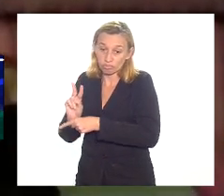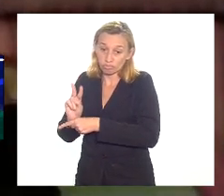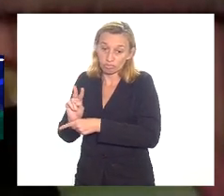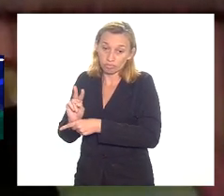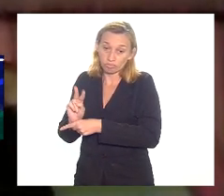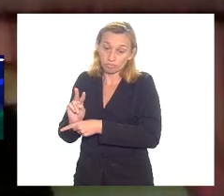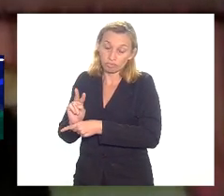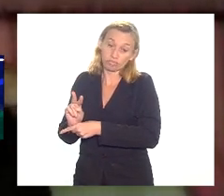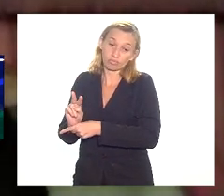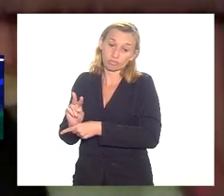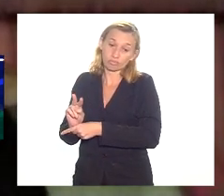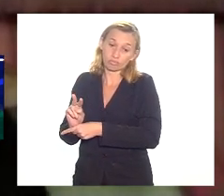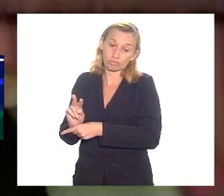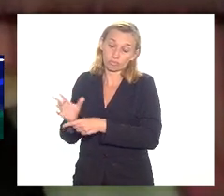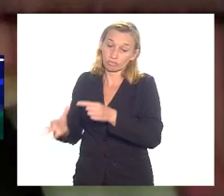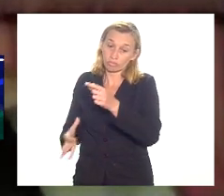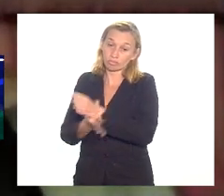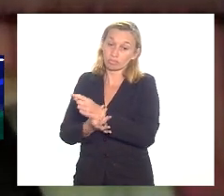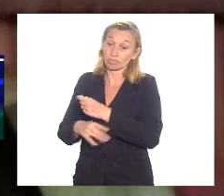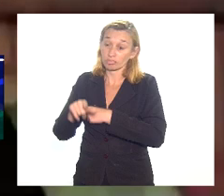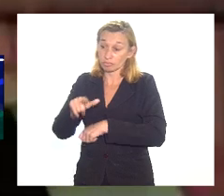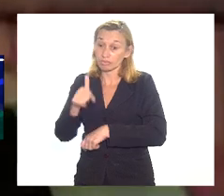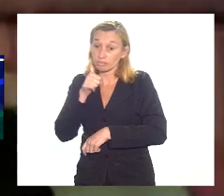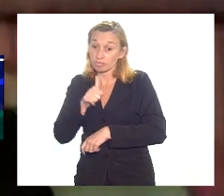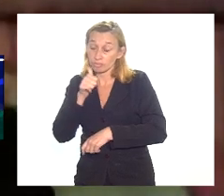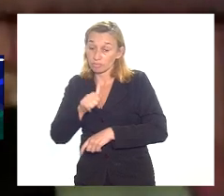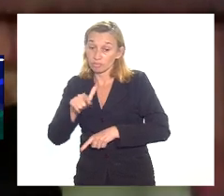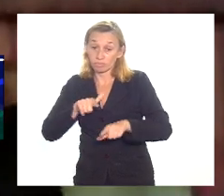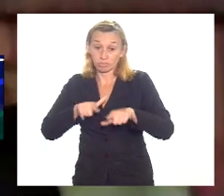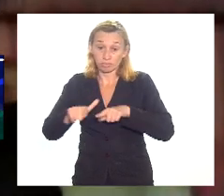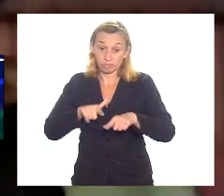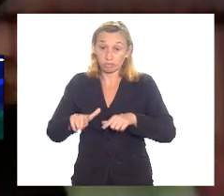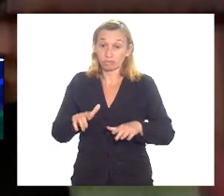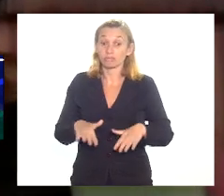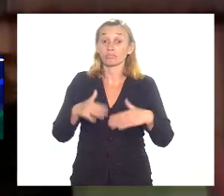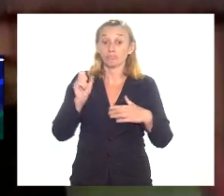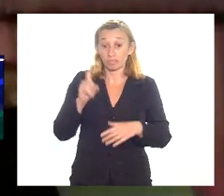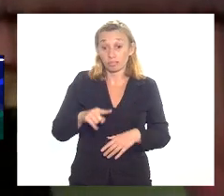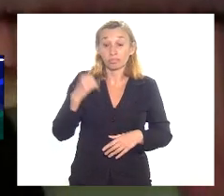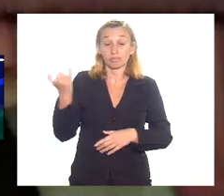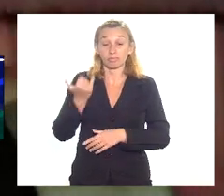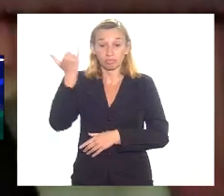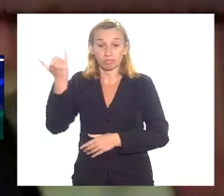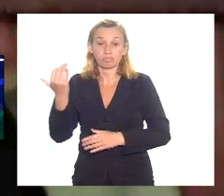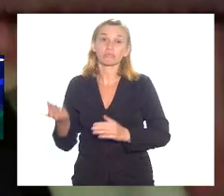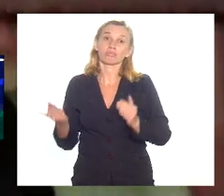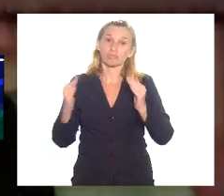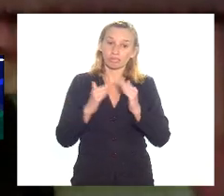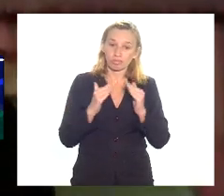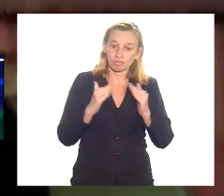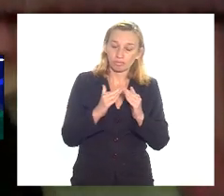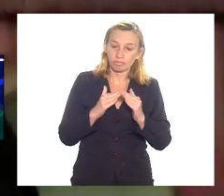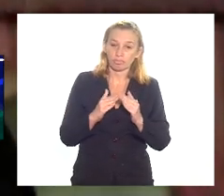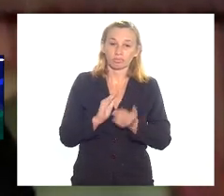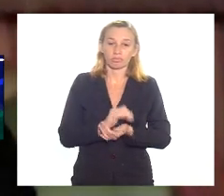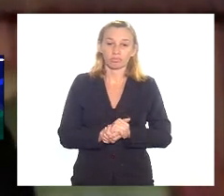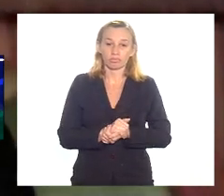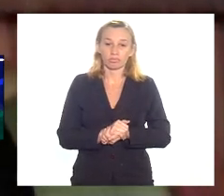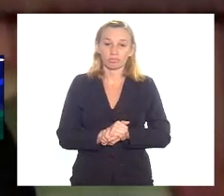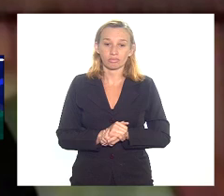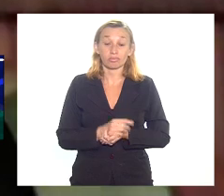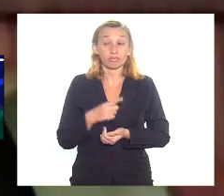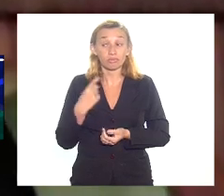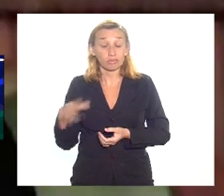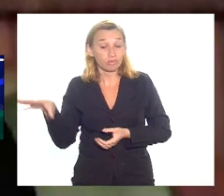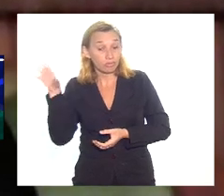essa trabalhadora de forma adequada. Então, é importante que a casa, que nós discutamos esse